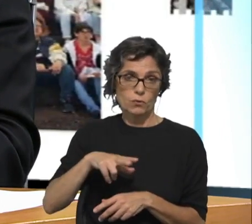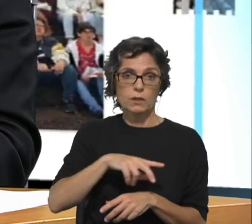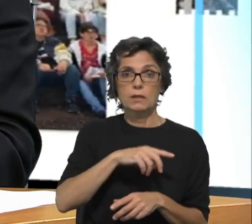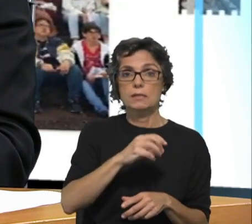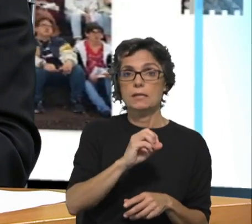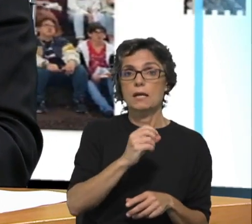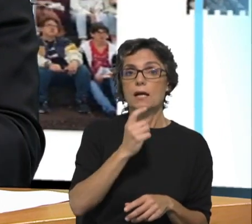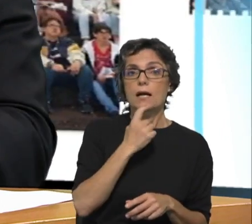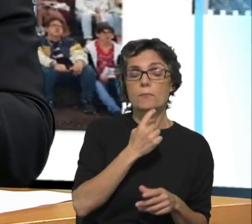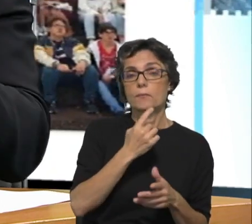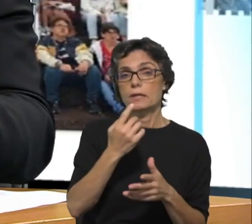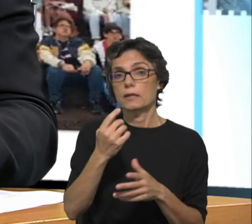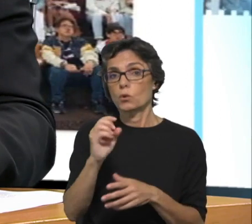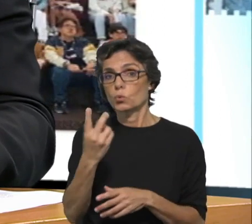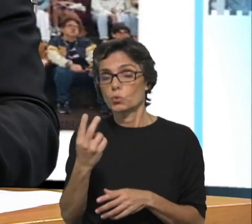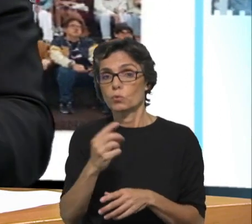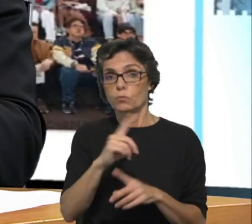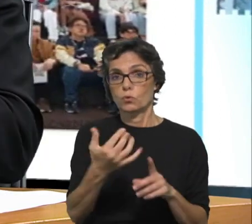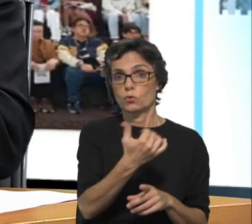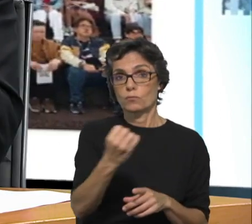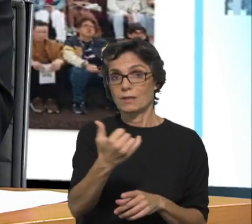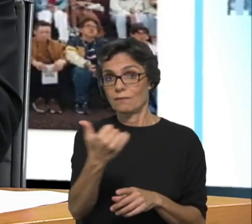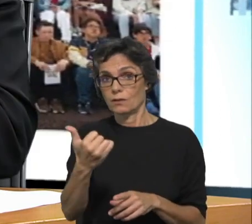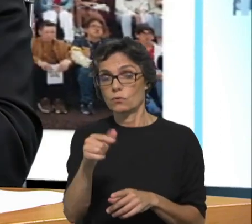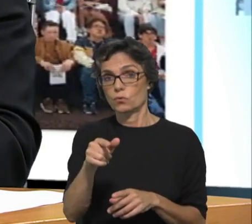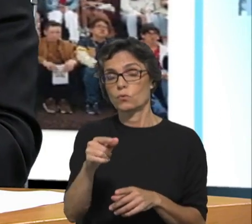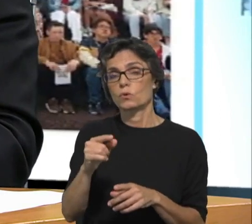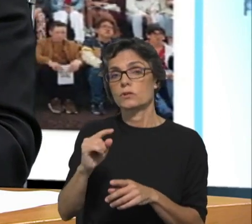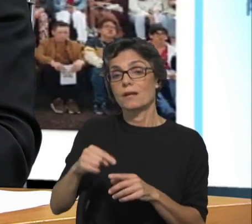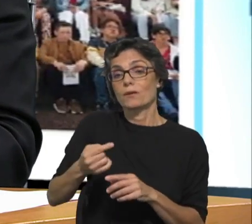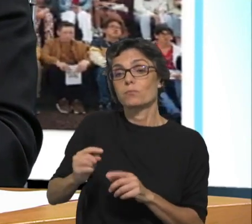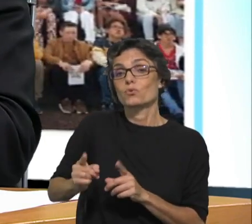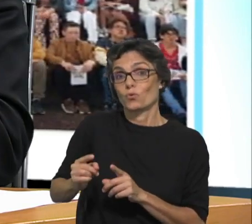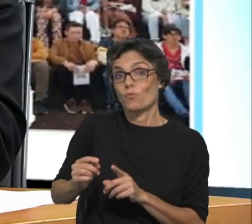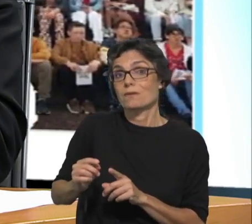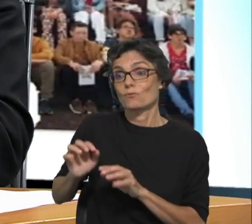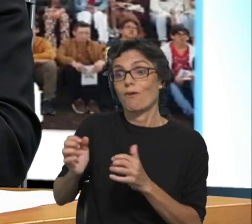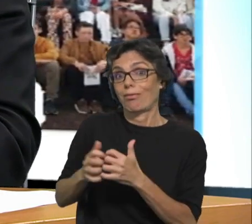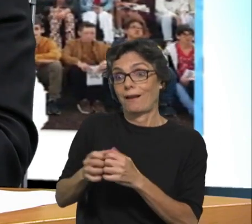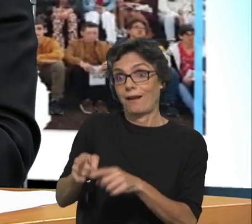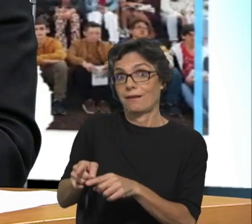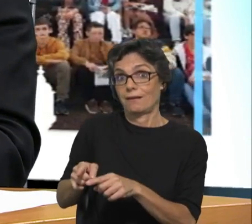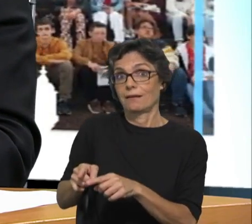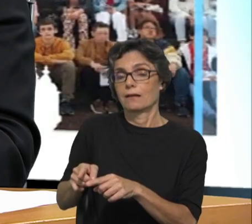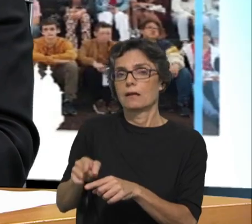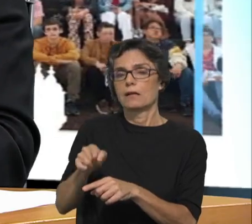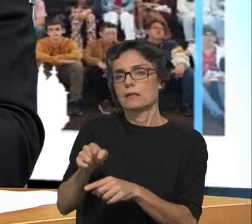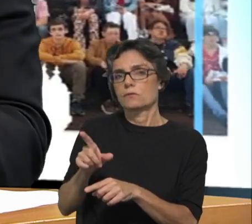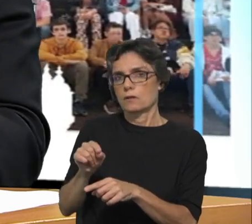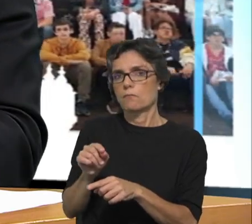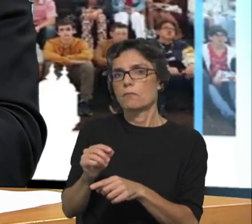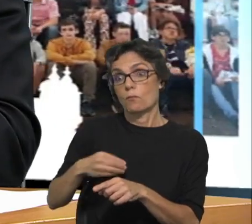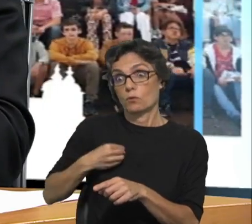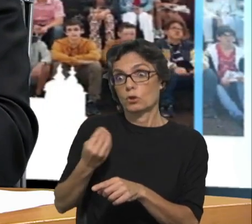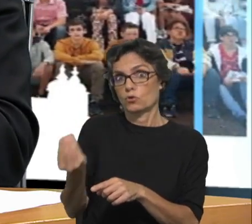e, portanto, já depois do eclodir da guerra, que é um fator que aparece também no estudo com força quanto às preocupações dos